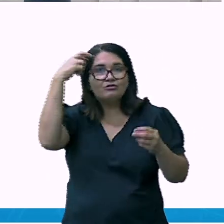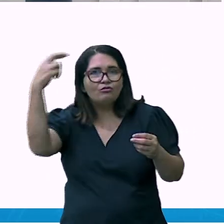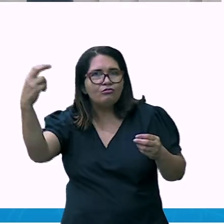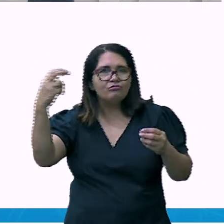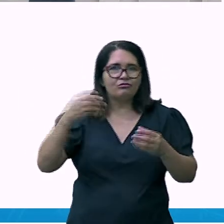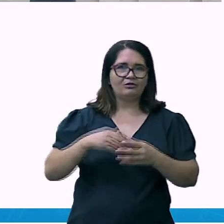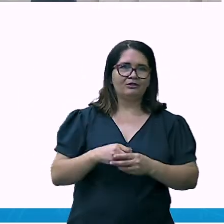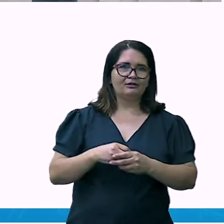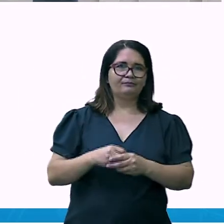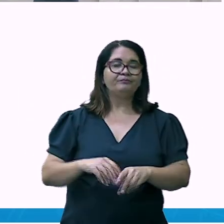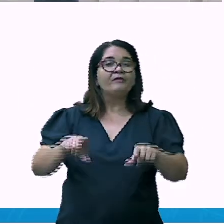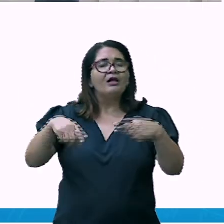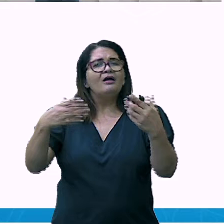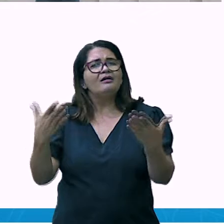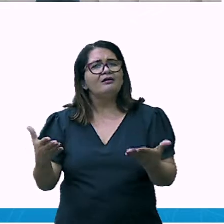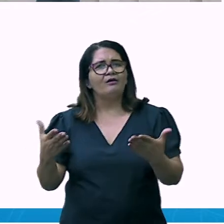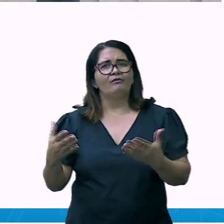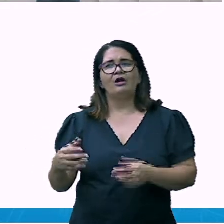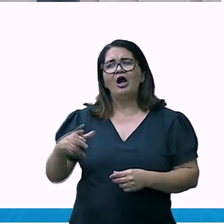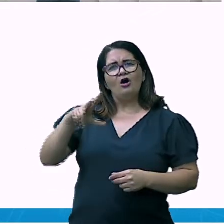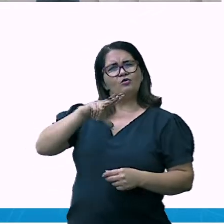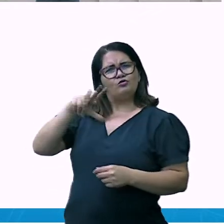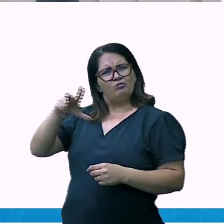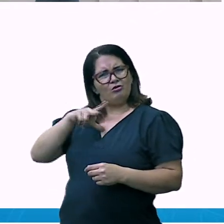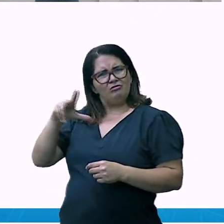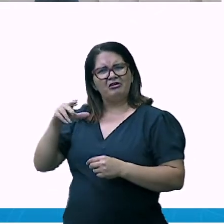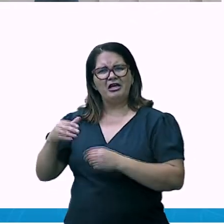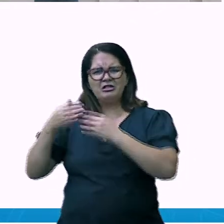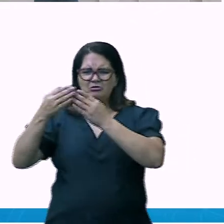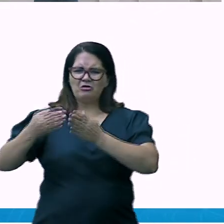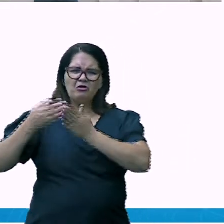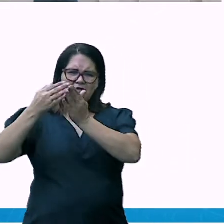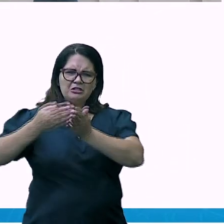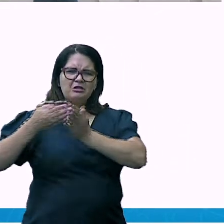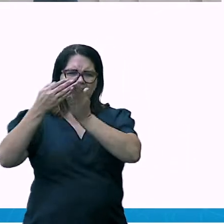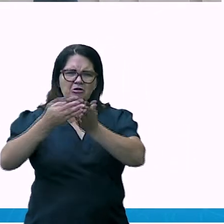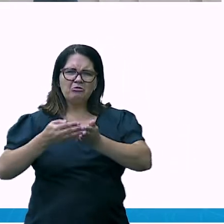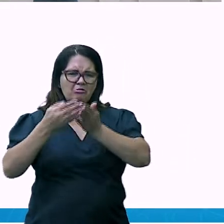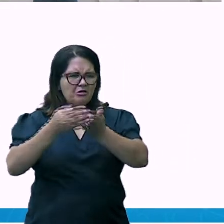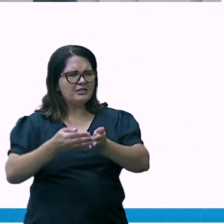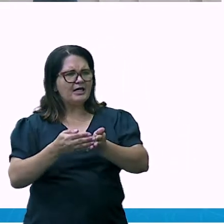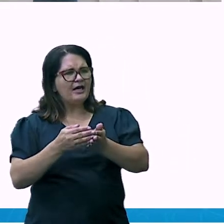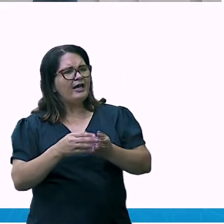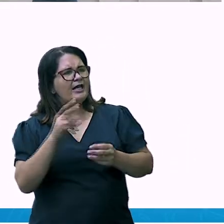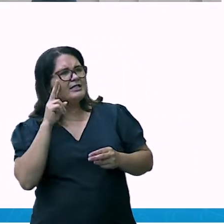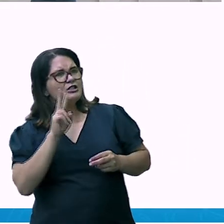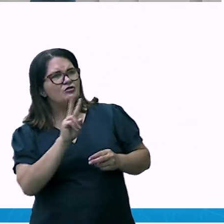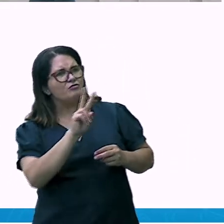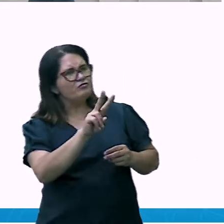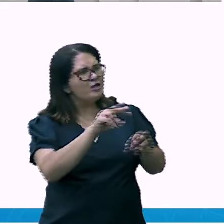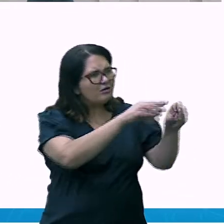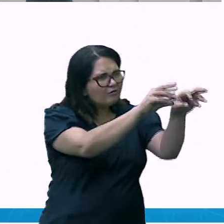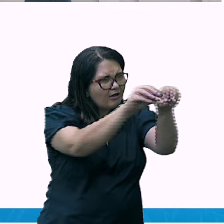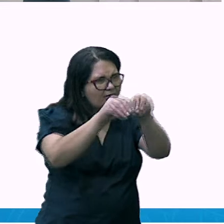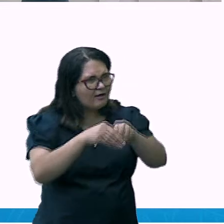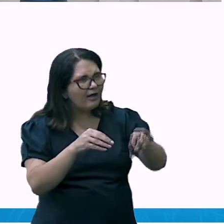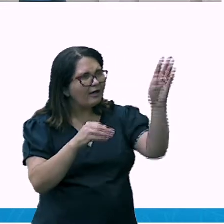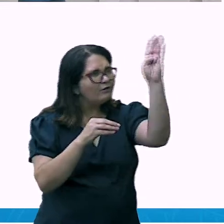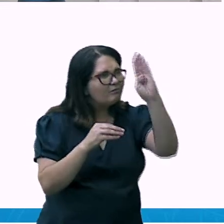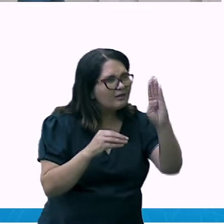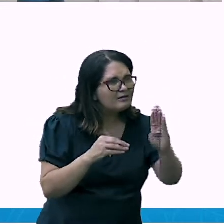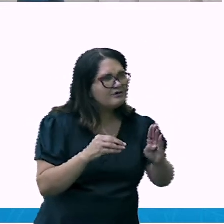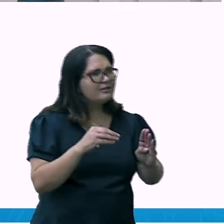fonte de renda. Usavam todos os recursos naturais como escambo. Então, não só o